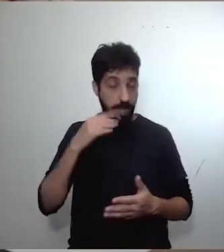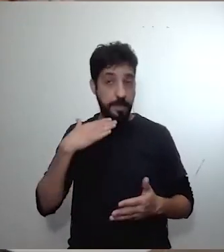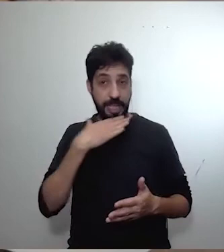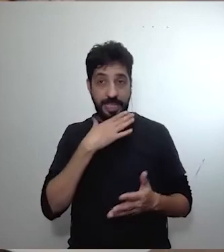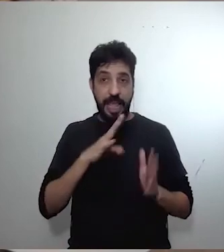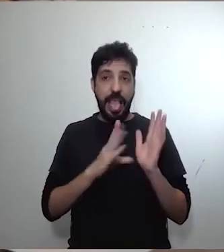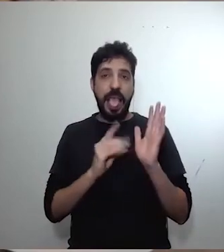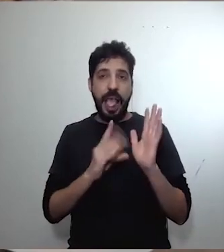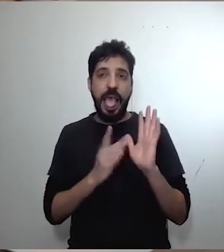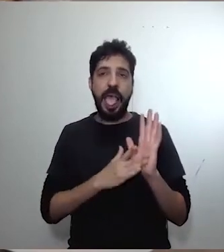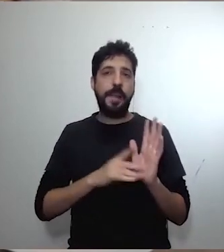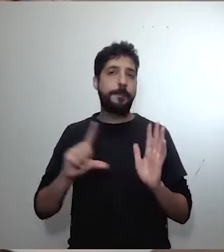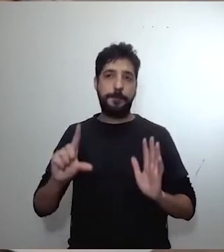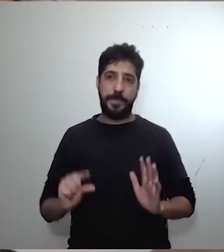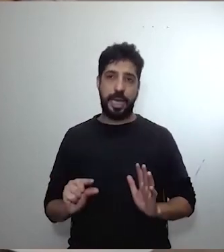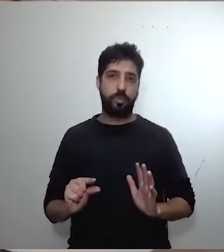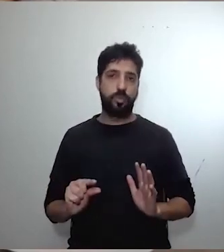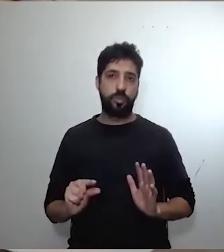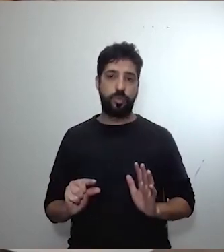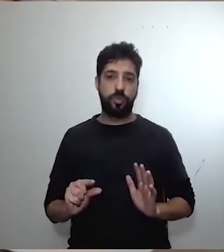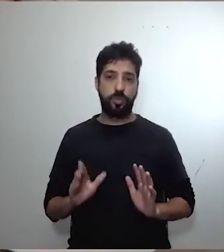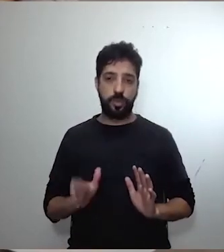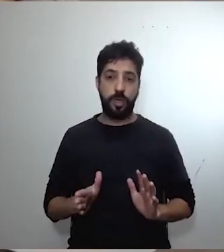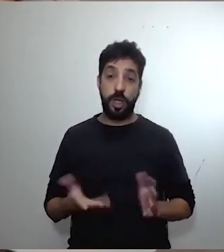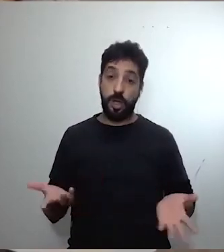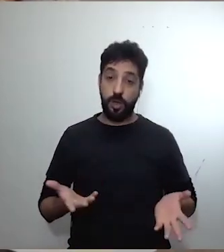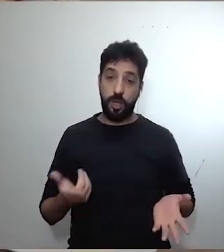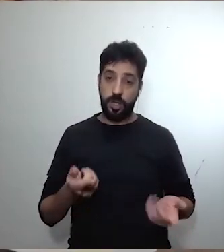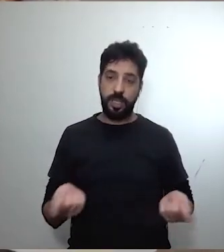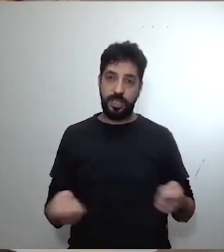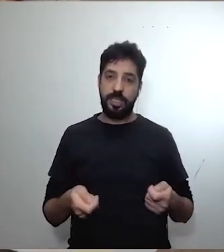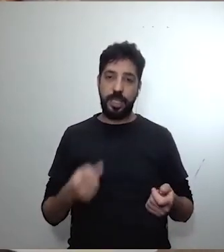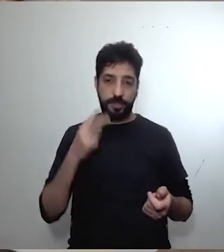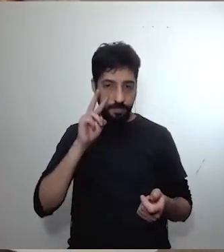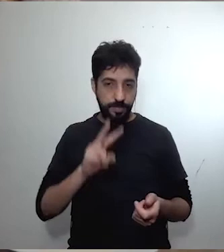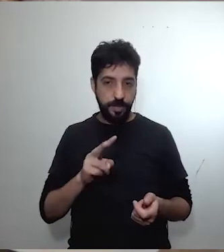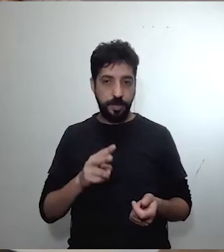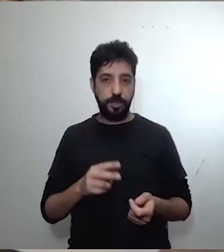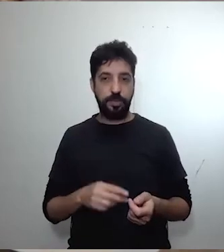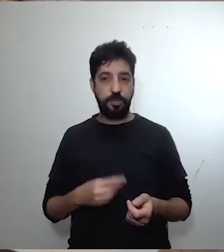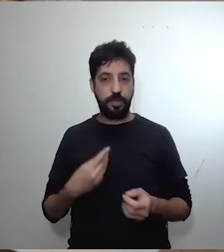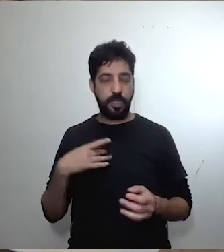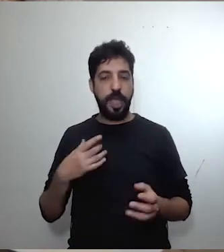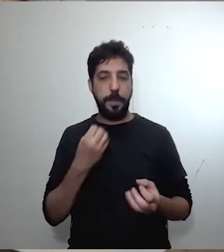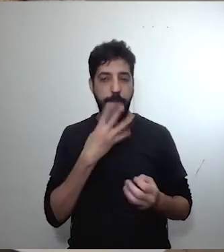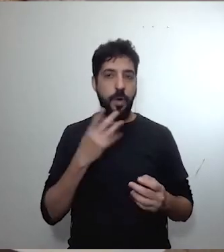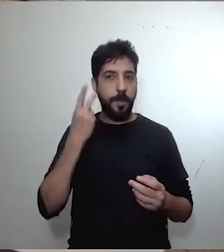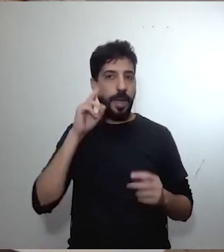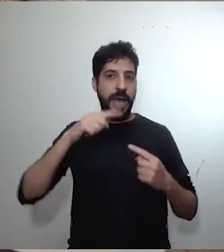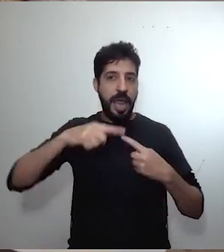mais nas mãos. Ela já tá num ponto... A gente pode conferir se ela já está num ponto legal